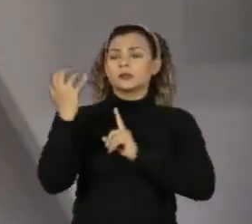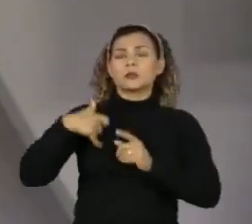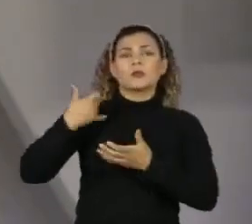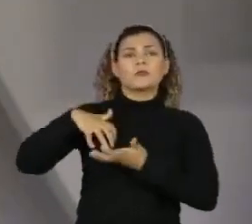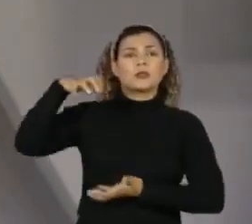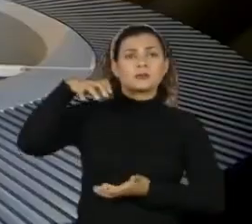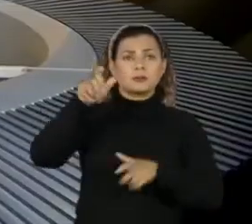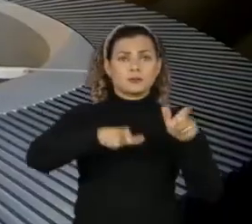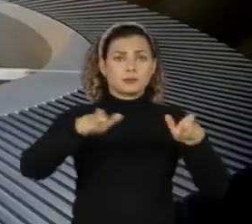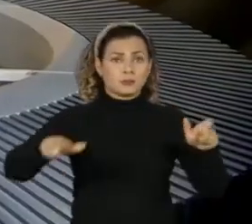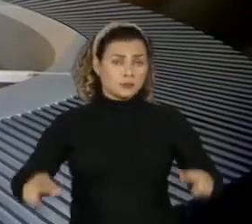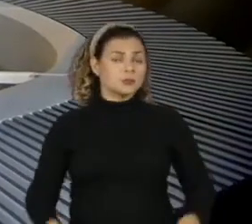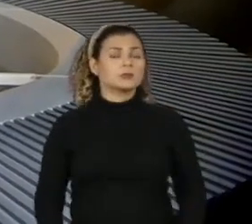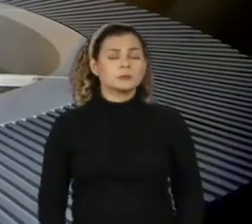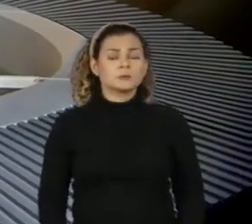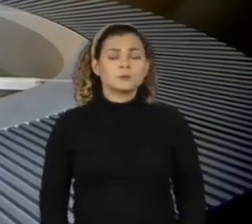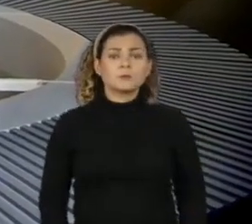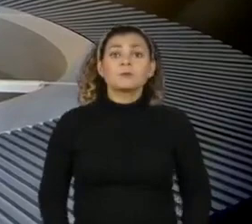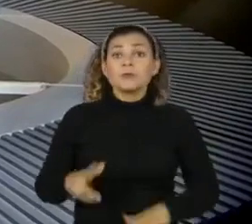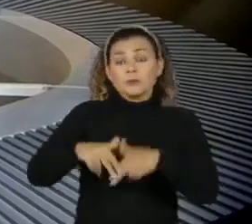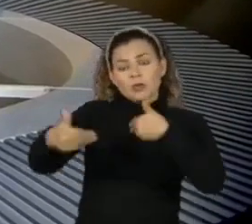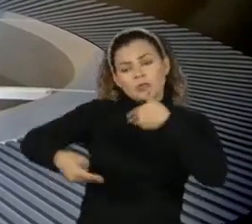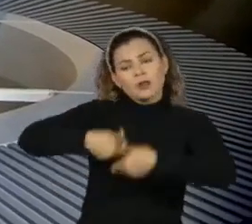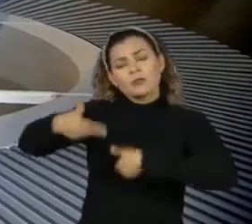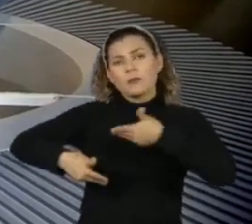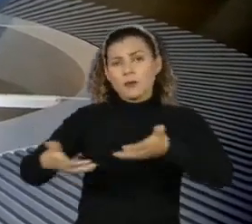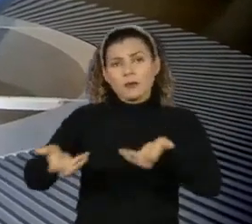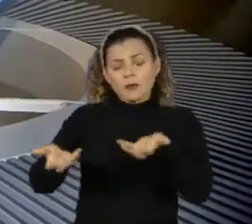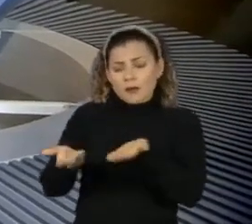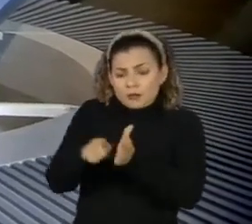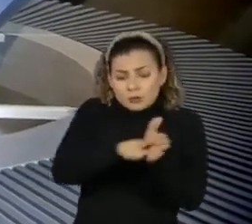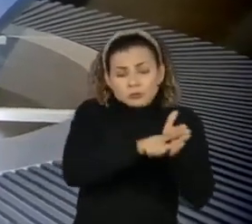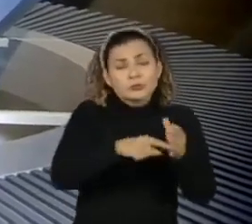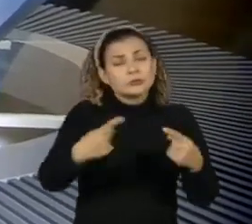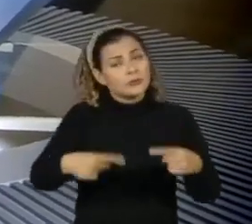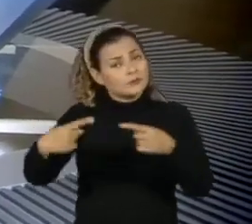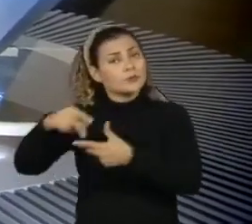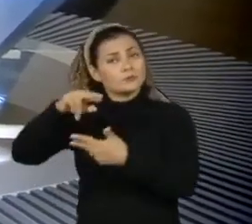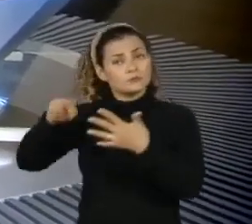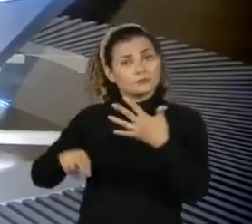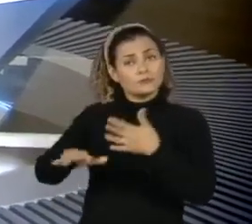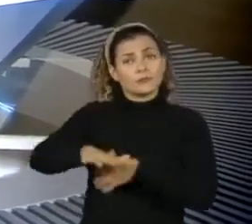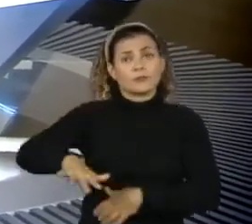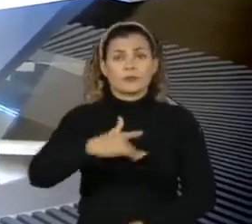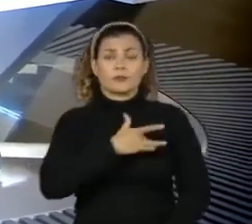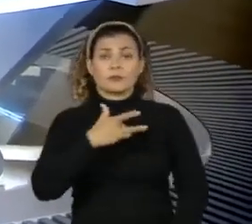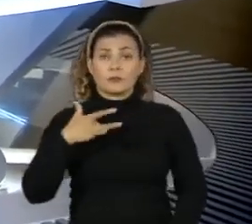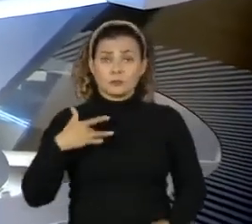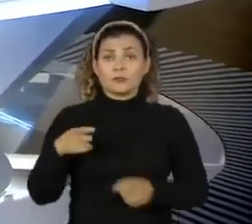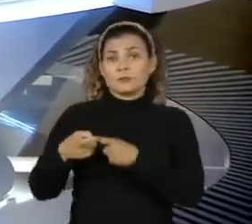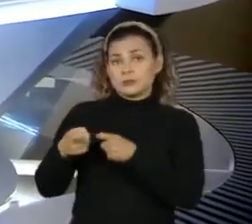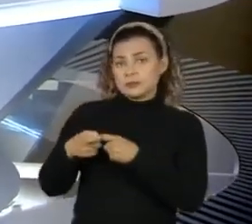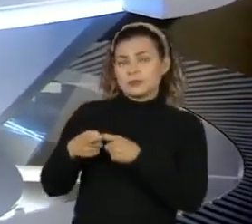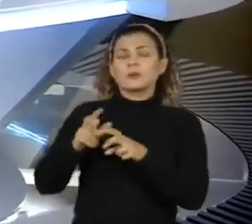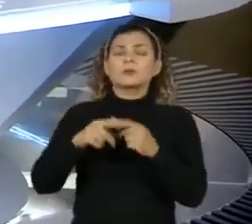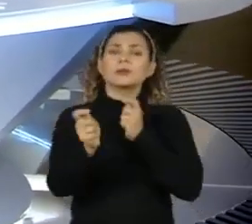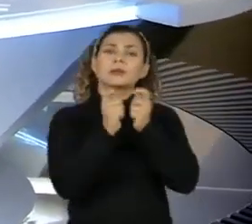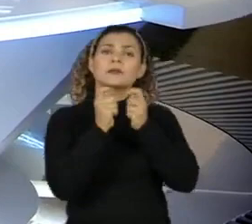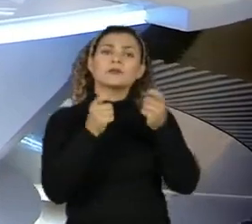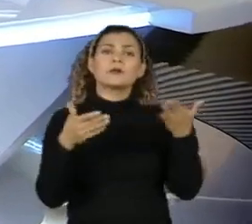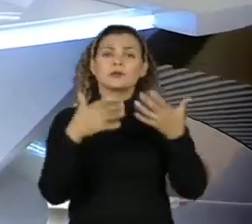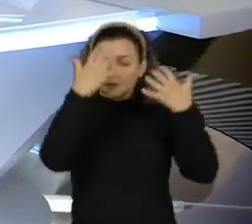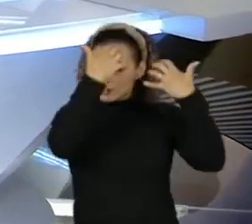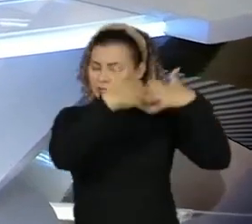da população. As buscas por tratamentos eficazes são desafios para a medicina. Na entrevista de hoje, eu conversei com